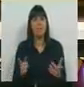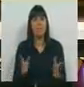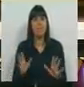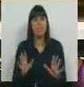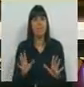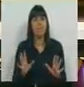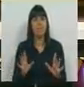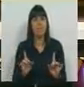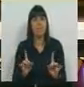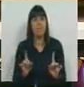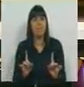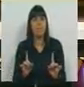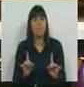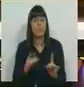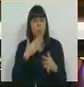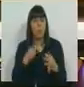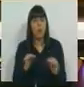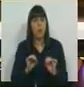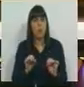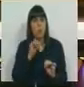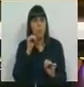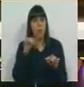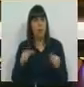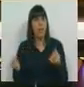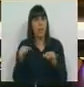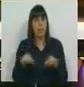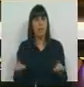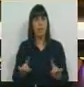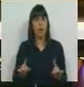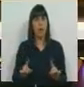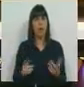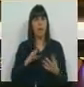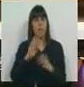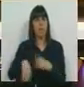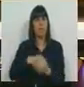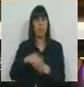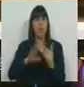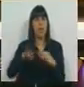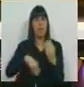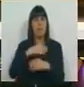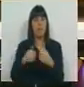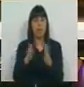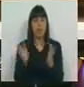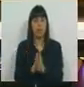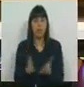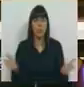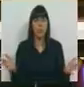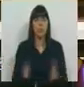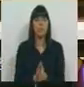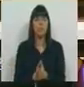que não tem com certeza lugar neste debate, portanto é misturar tudo isto.